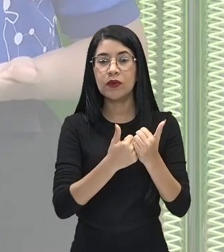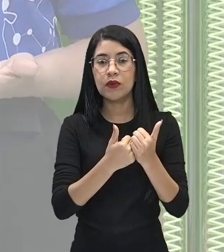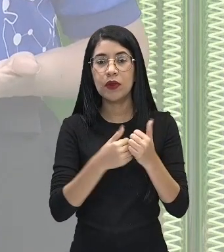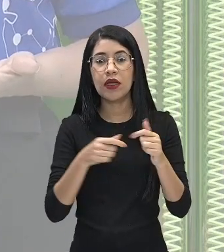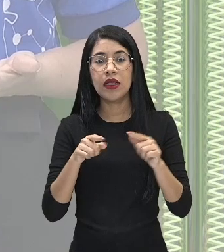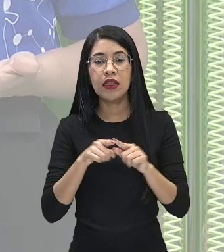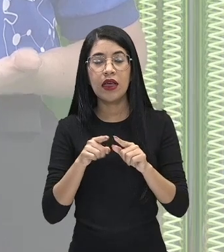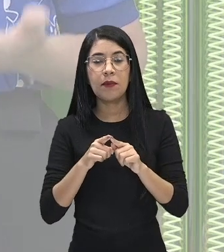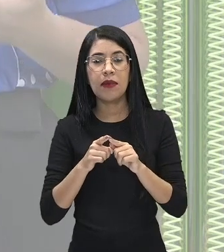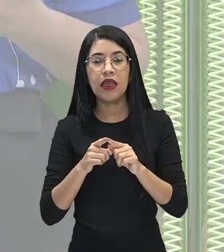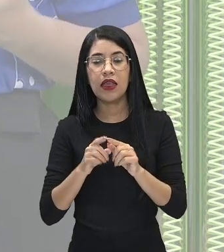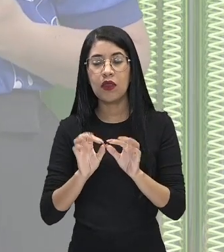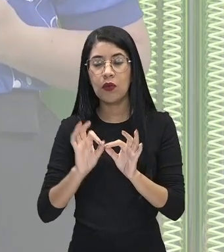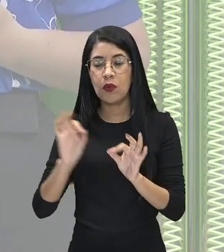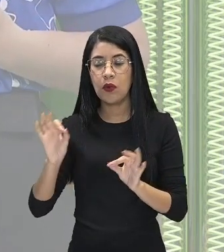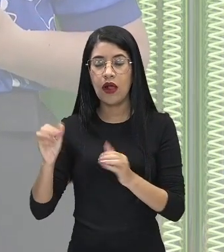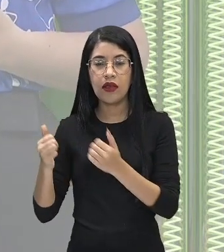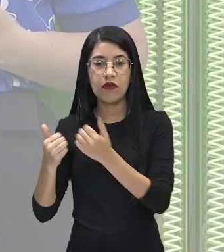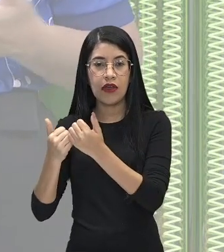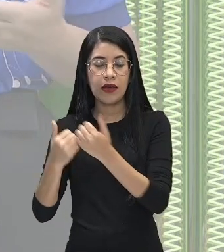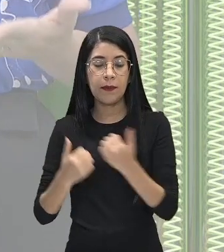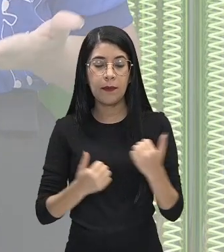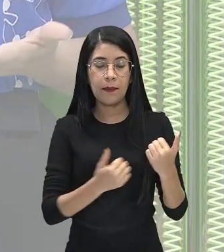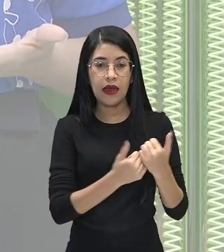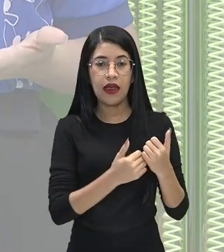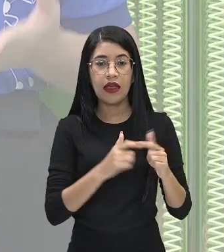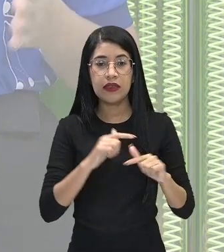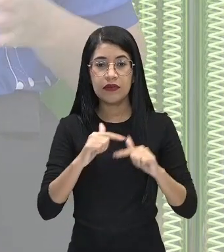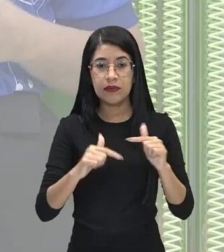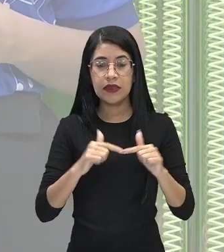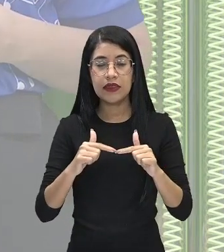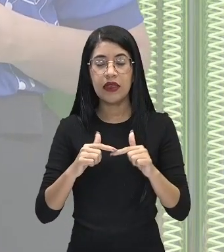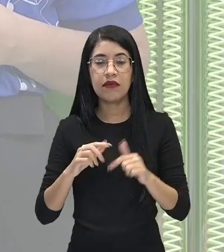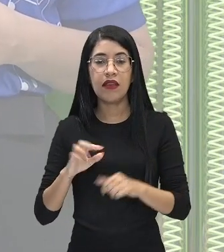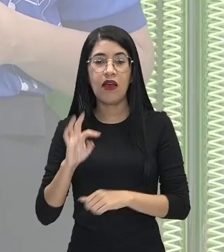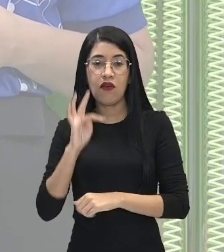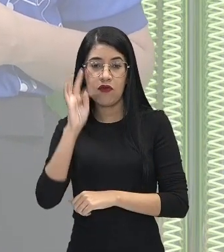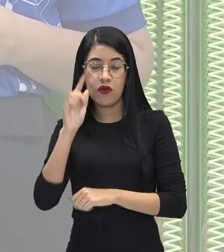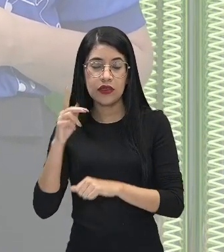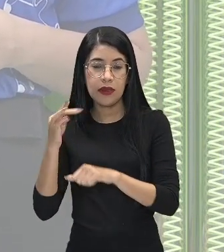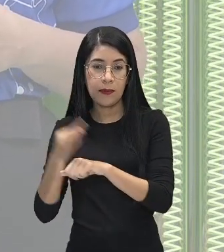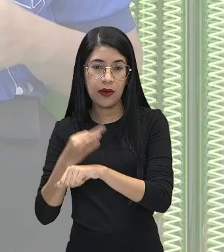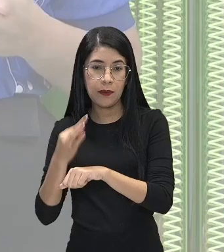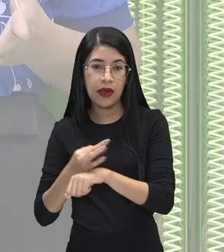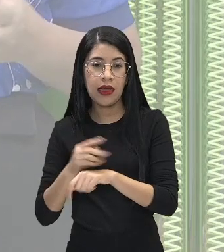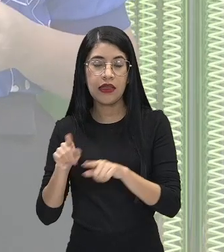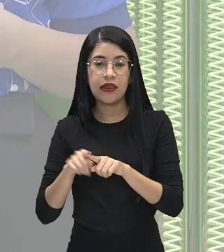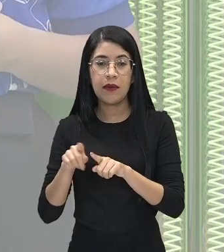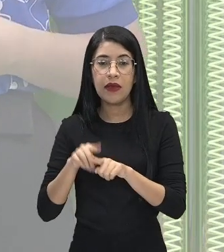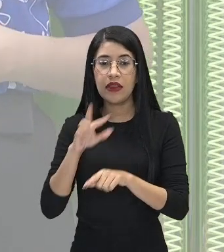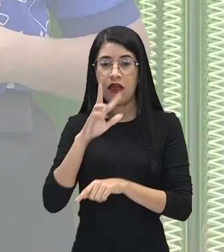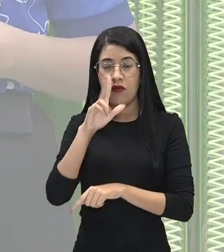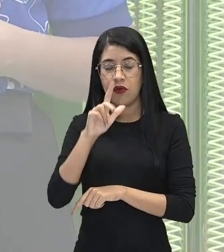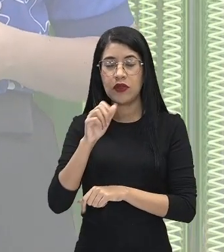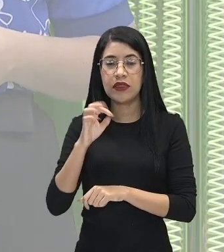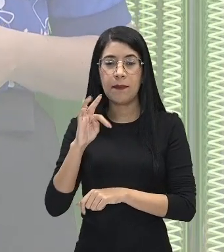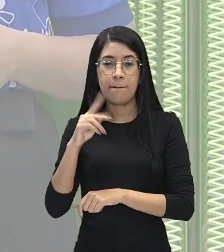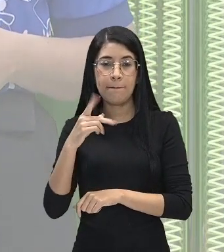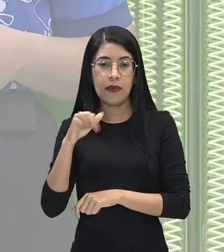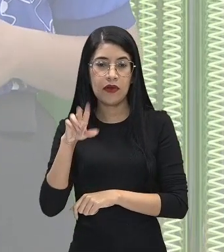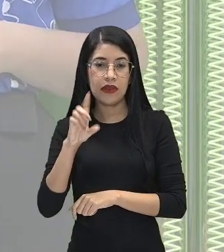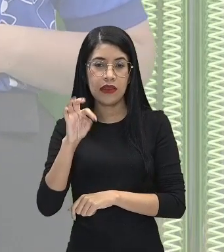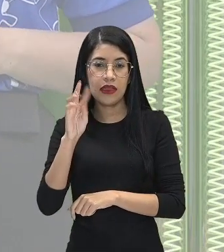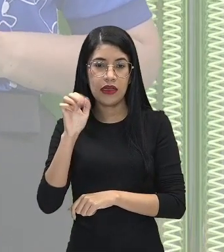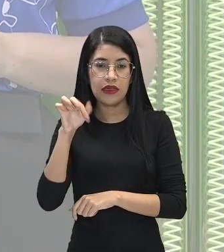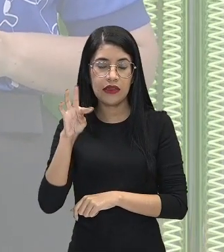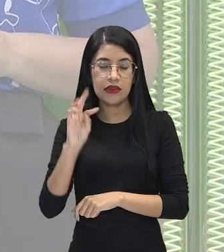dos pontos de ação das forças potente e resistente. A gente observou ali na imagem o que seria, né, cada um desses termos.